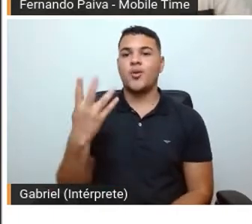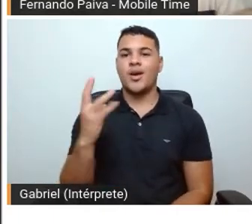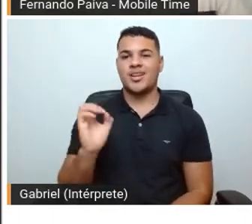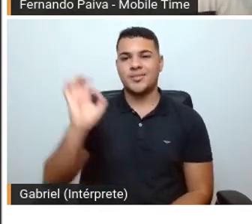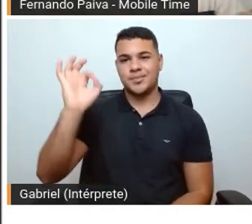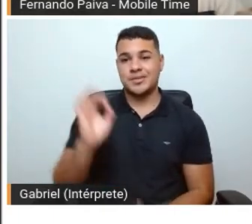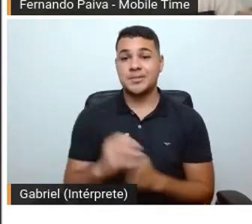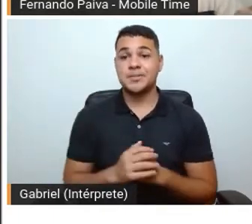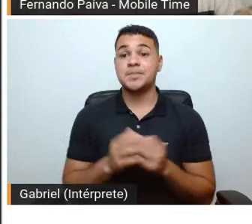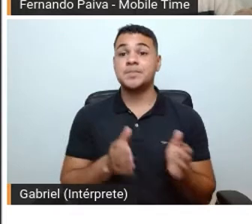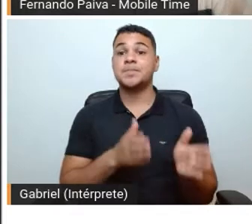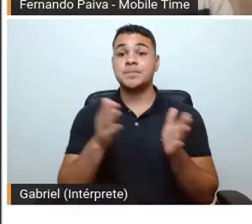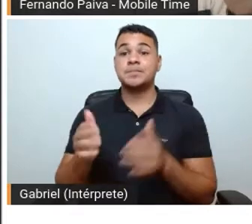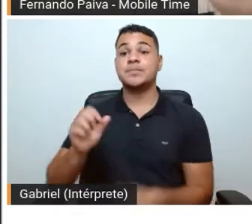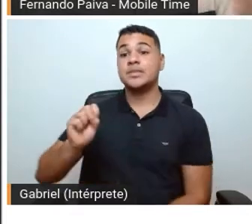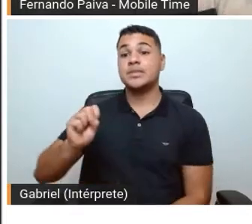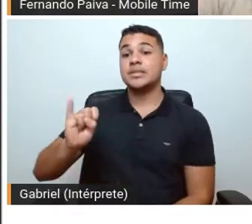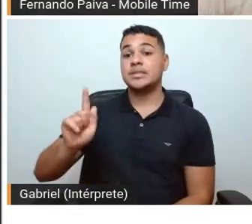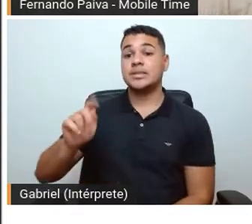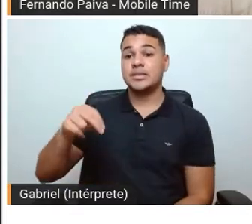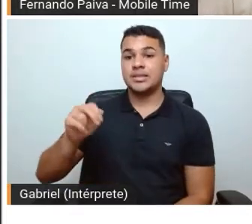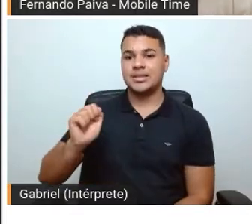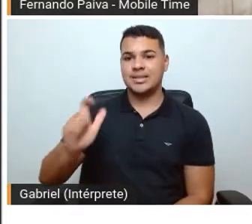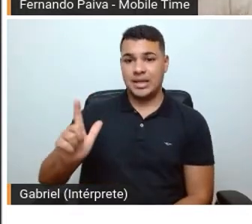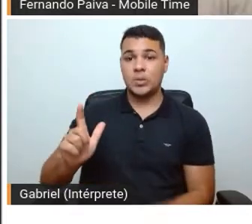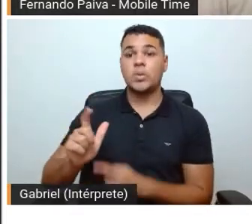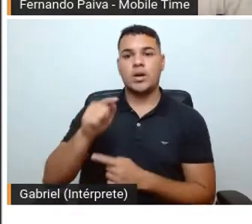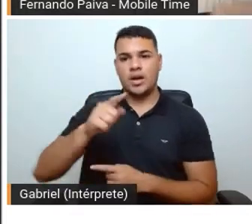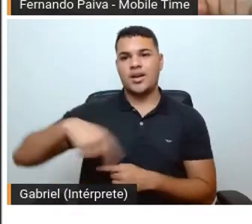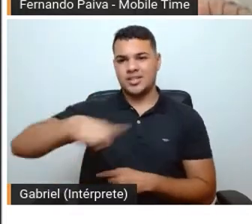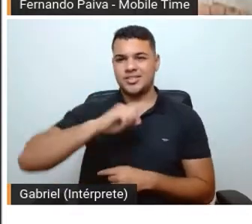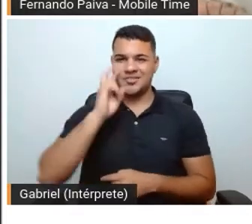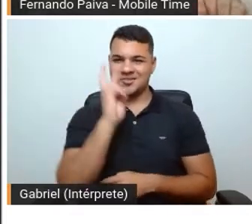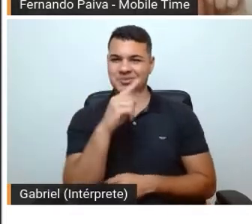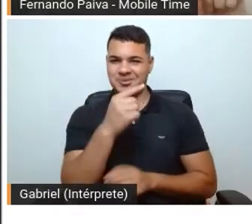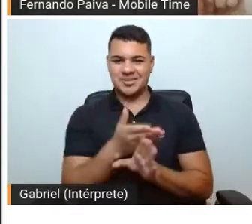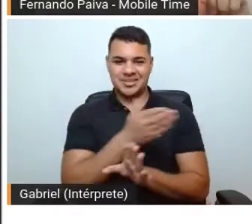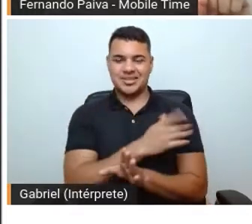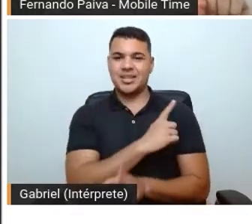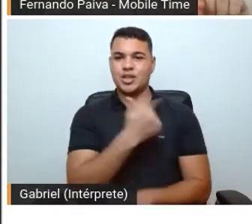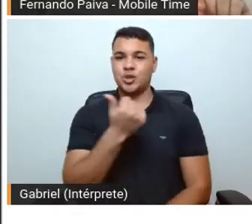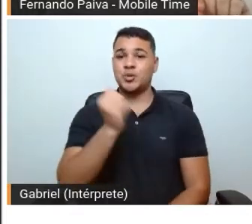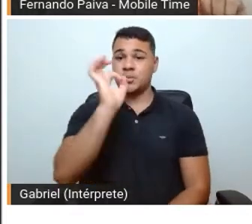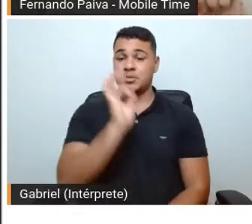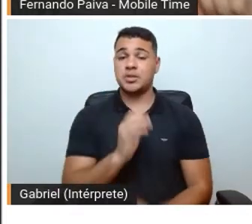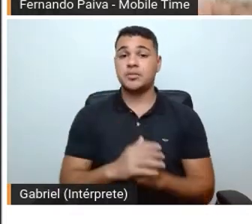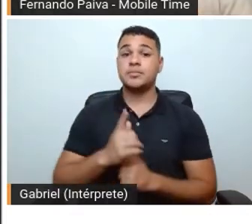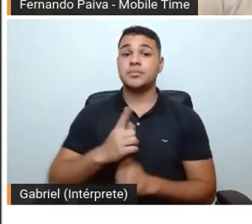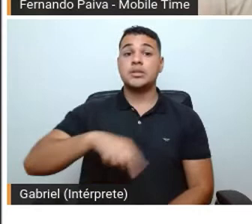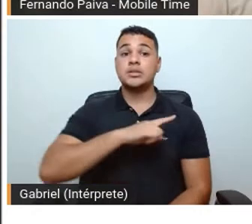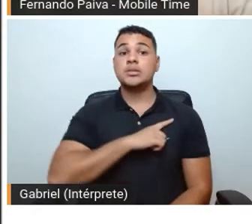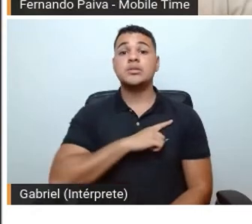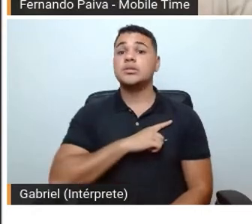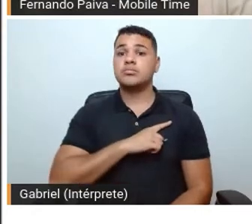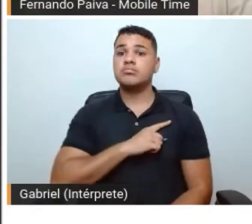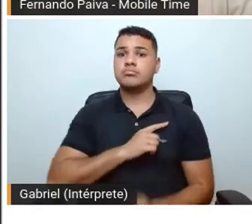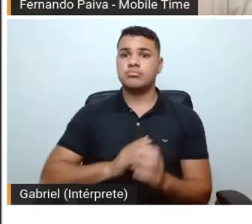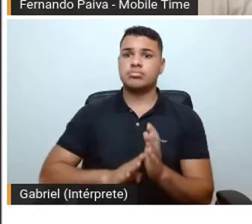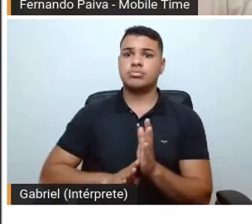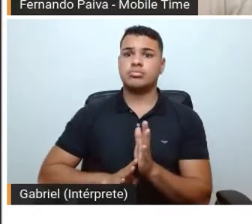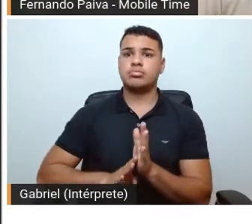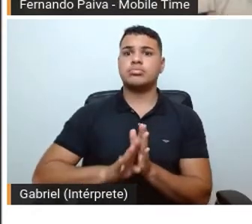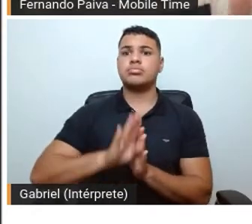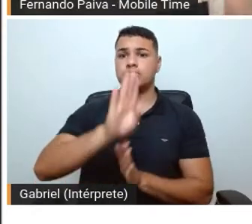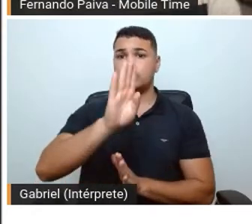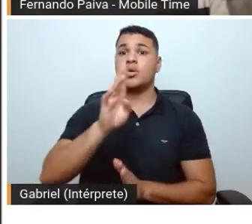embora ele esteja estagnada em penetração vocês viram até anterior doze por cento uns seis meses ele deu teve um crescimento significativo e